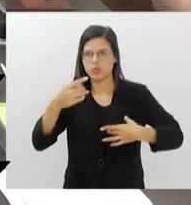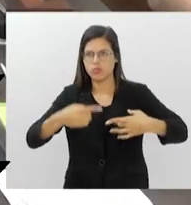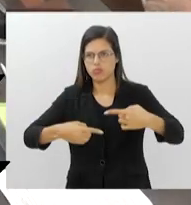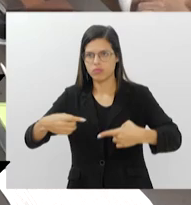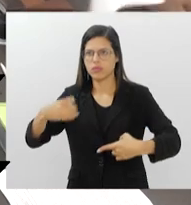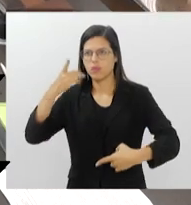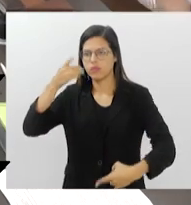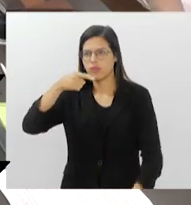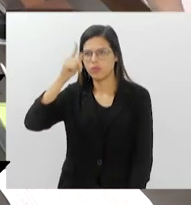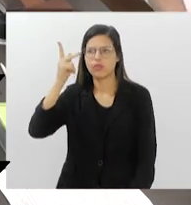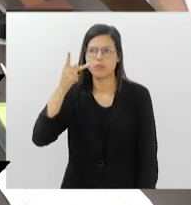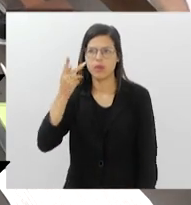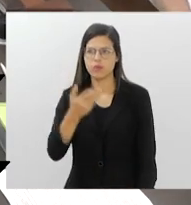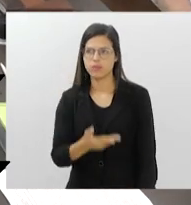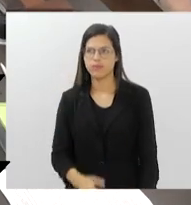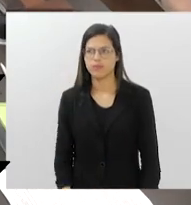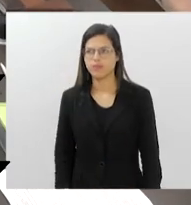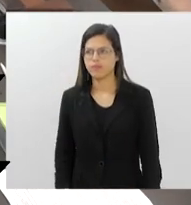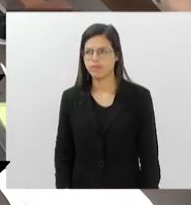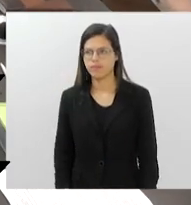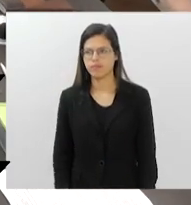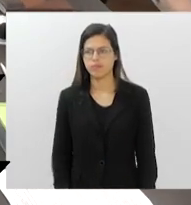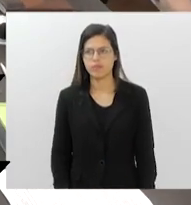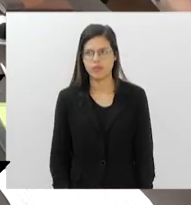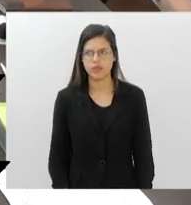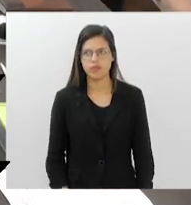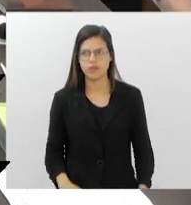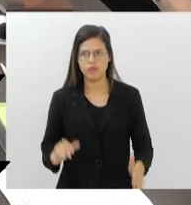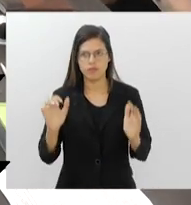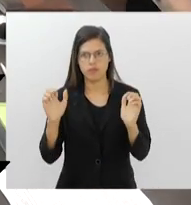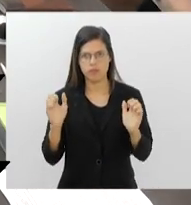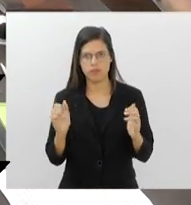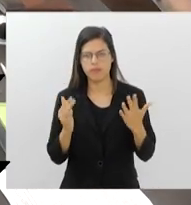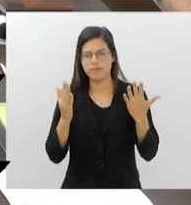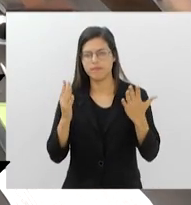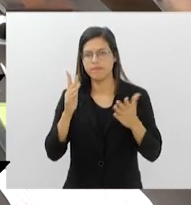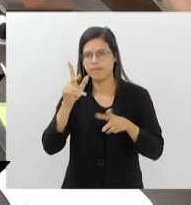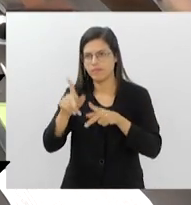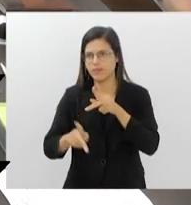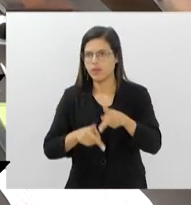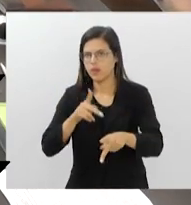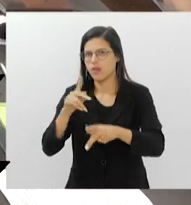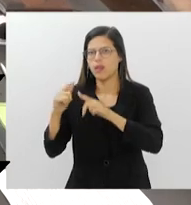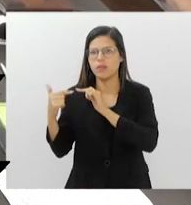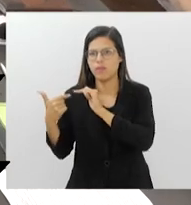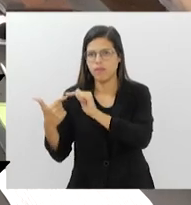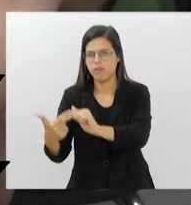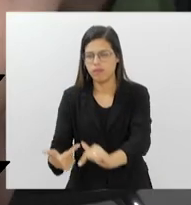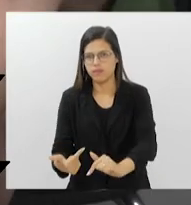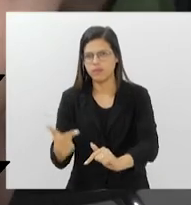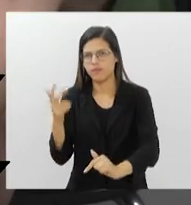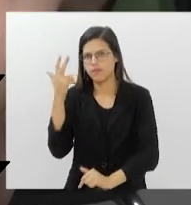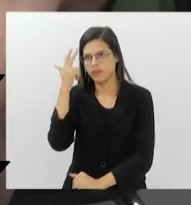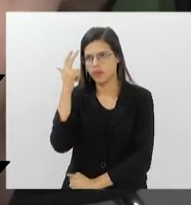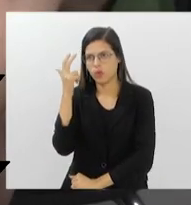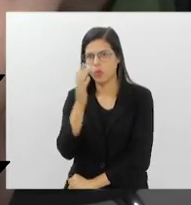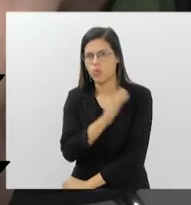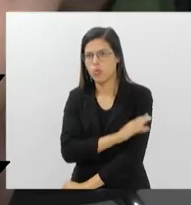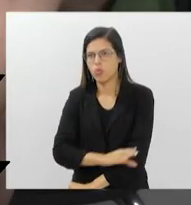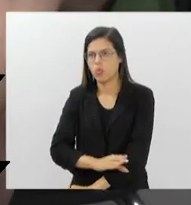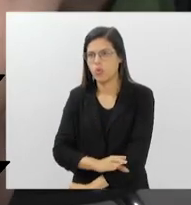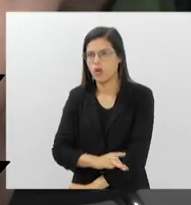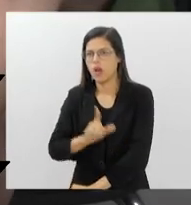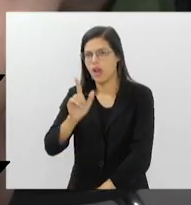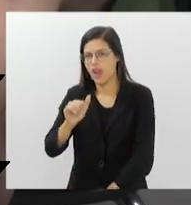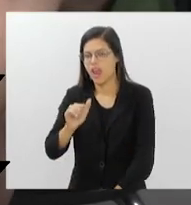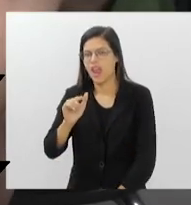Paulo uma das Festas Populares mais tradicionais na nossa cultura é a festa